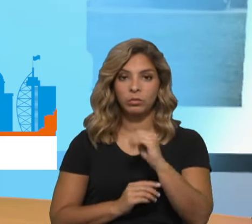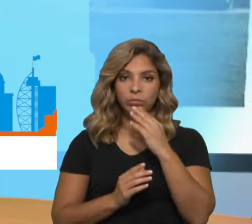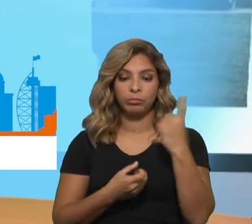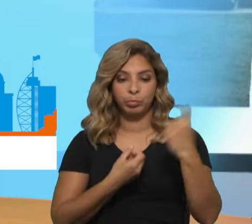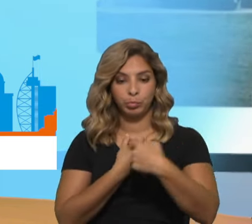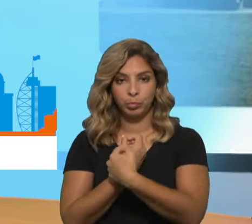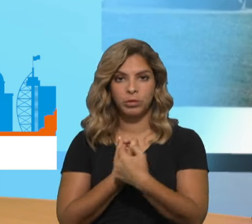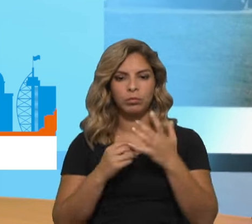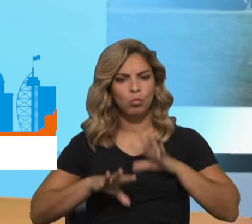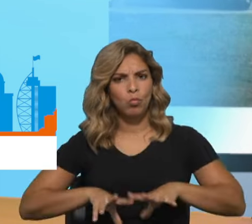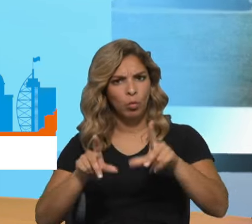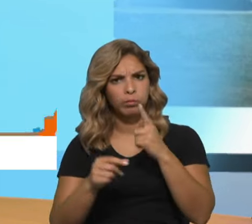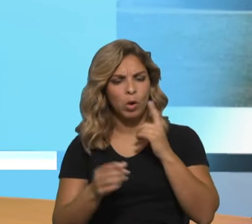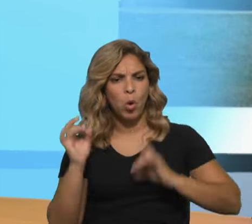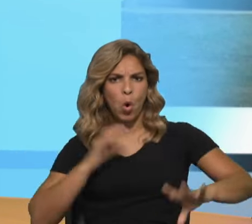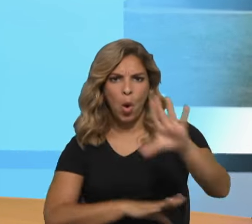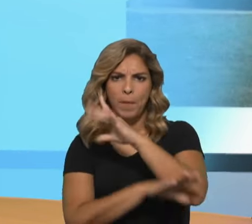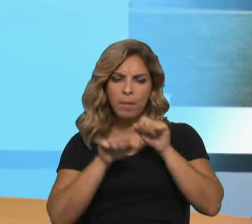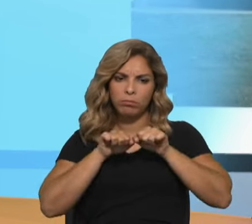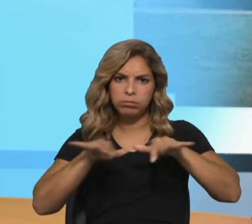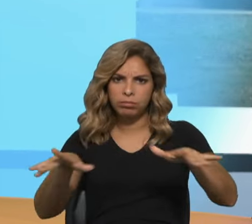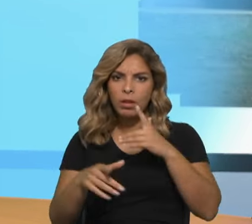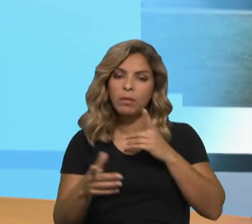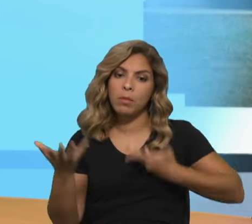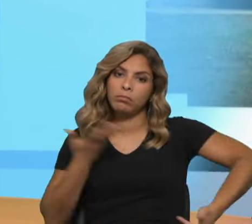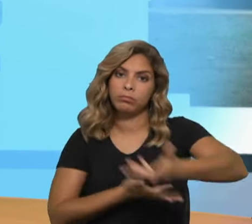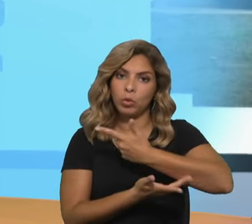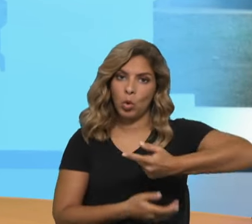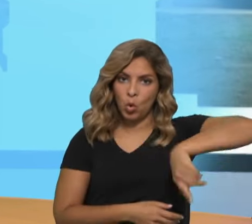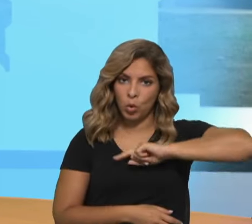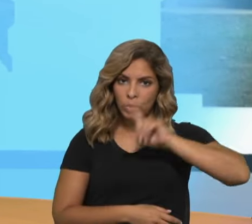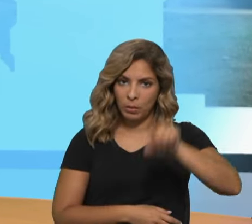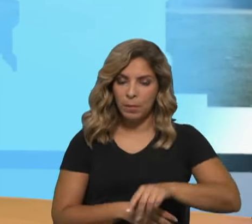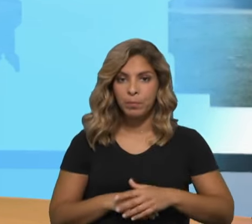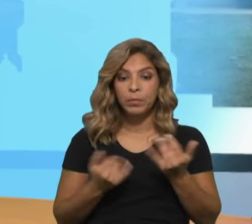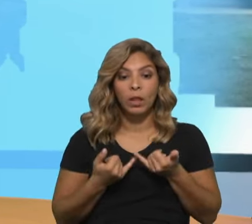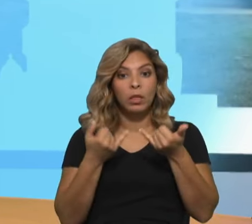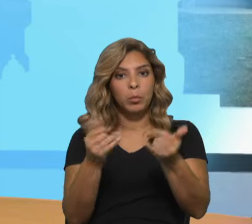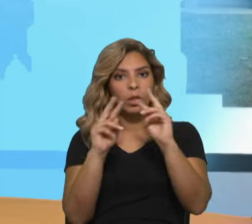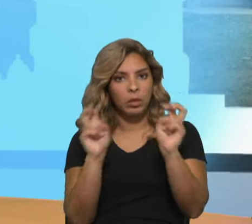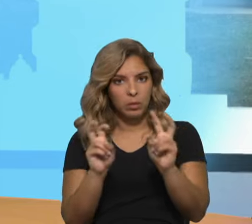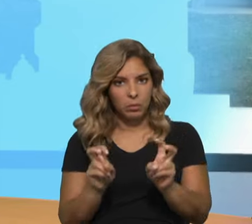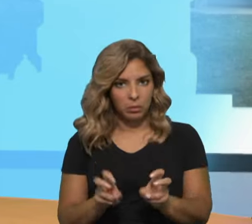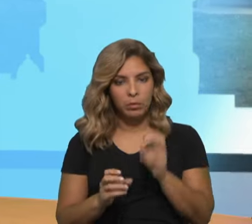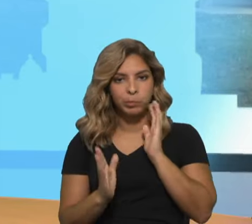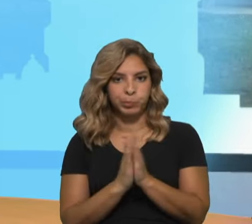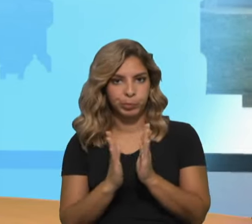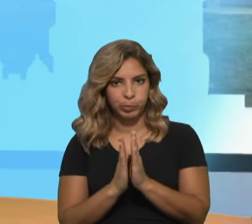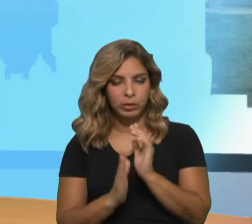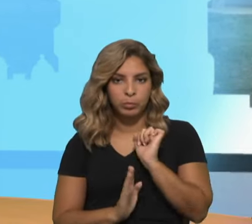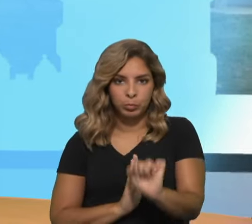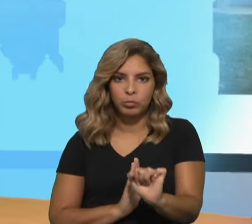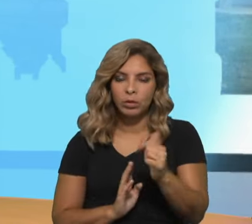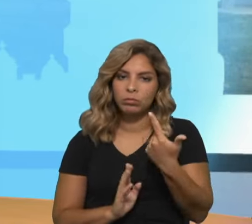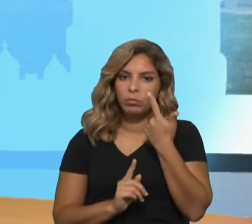está a desenvolver a nível europeu e também entre nós Será Logo após os temas da atualidade religiosa que temos